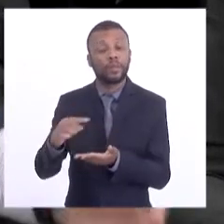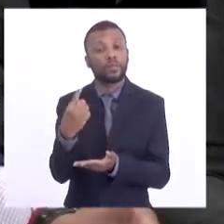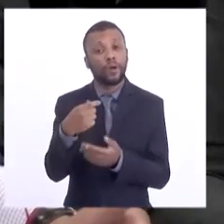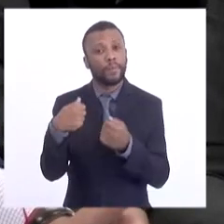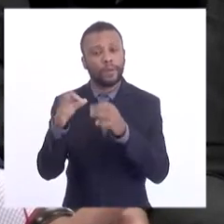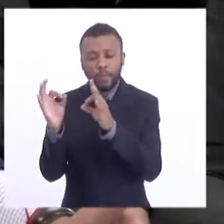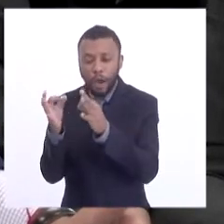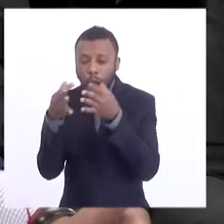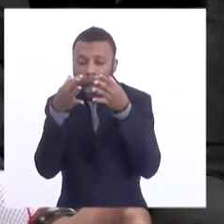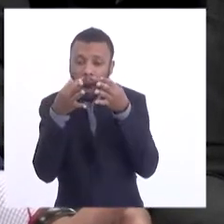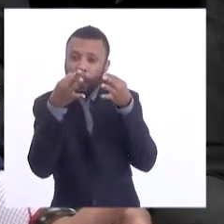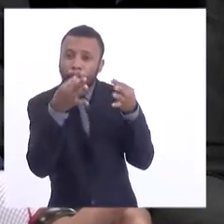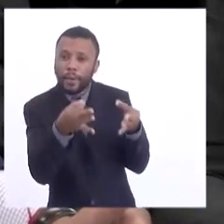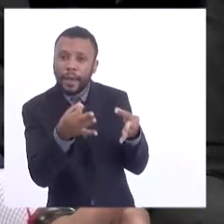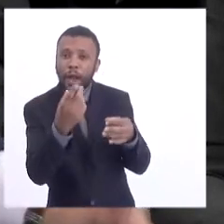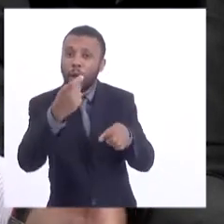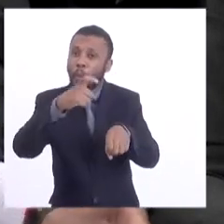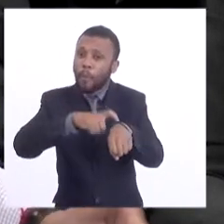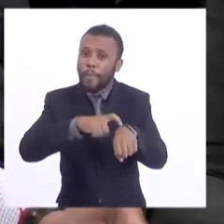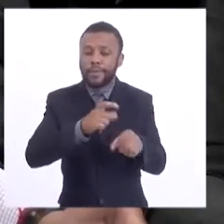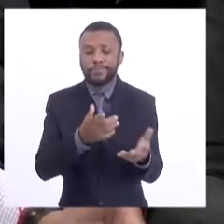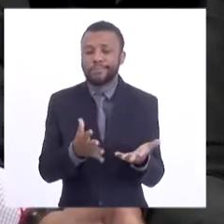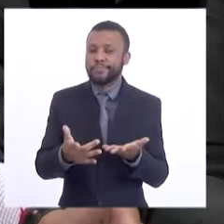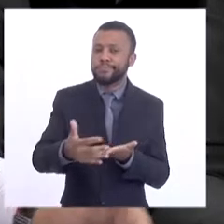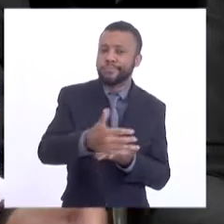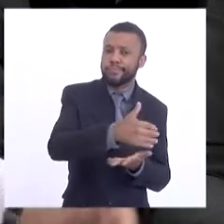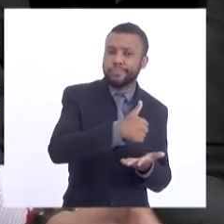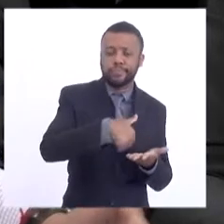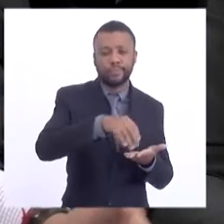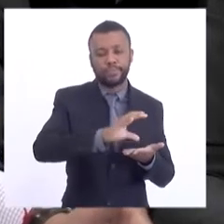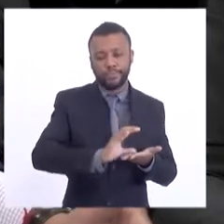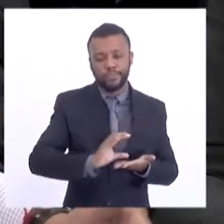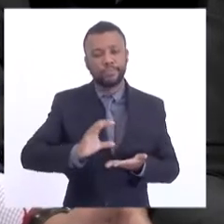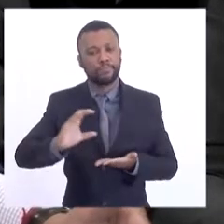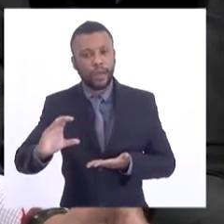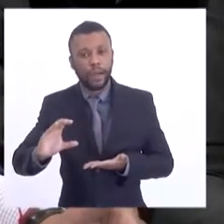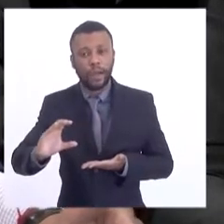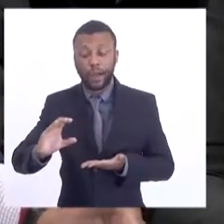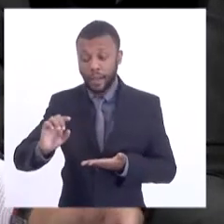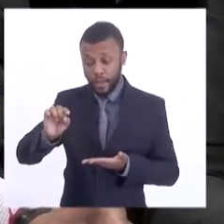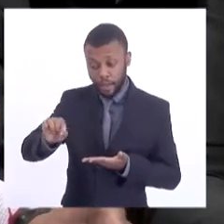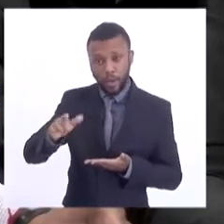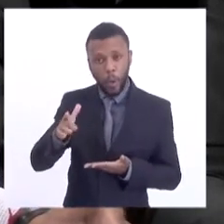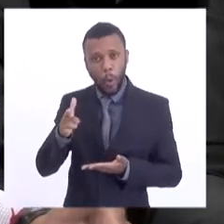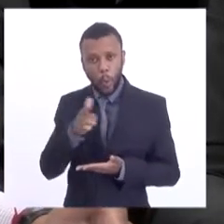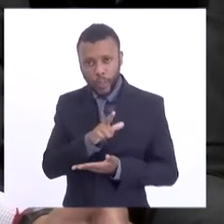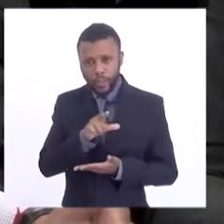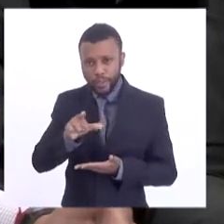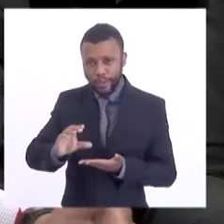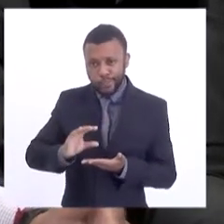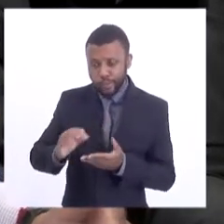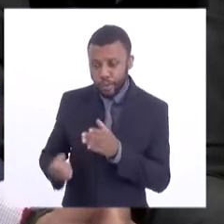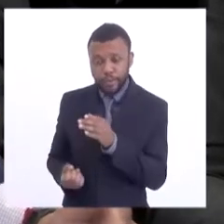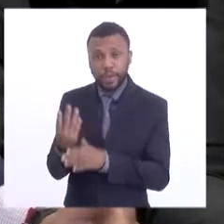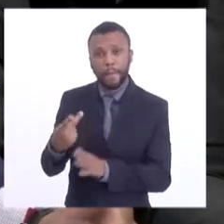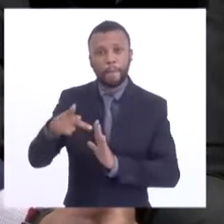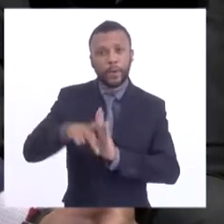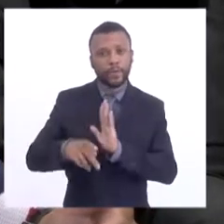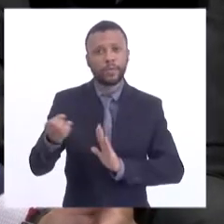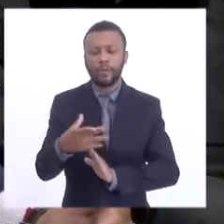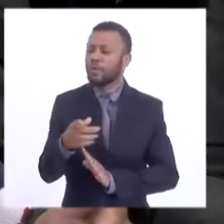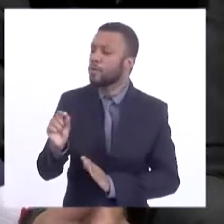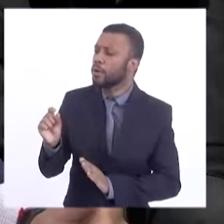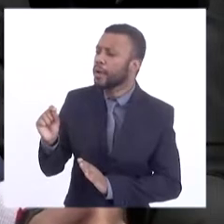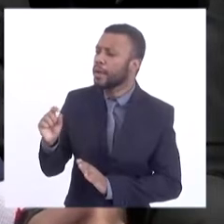o aumento do repasse E por aí vai e gerar novos projetos por não por nada